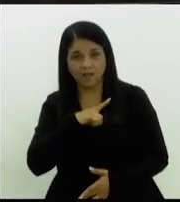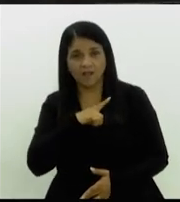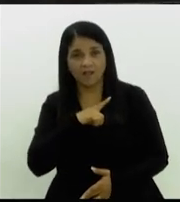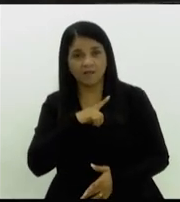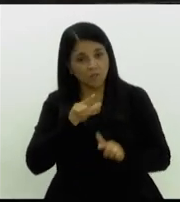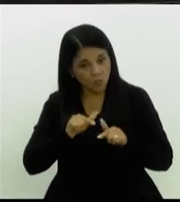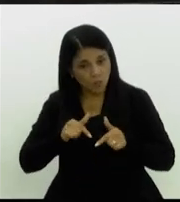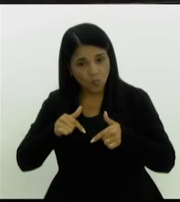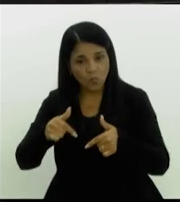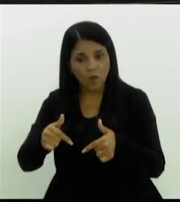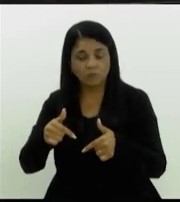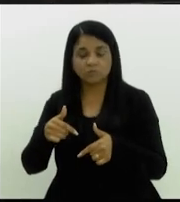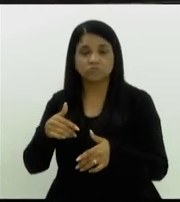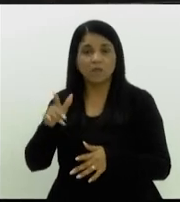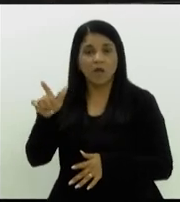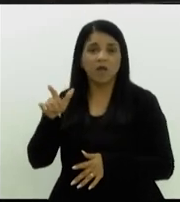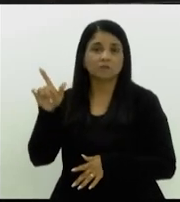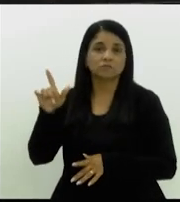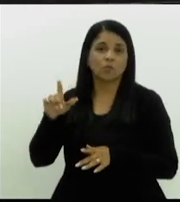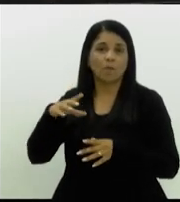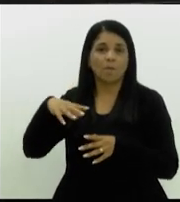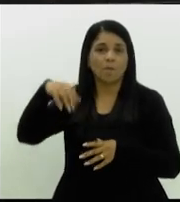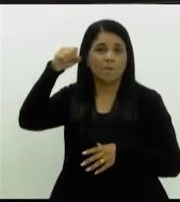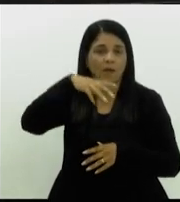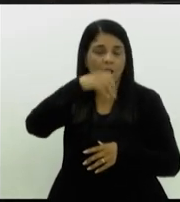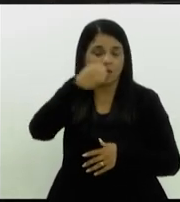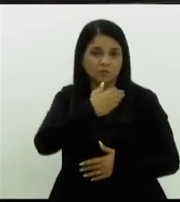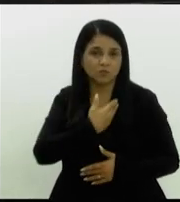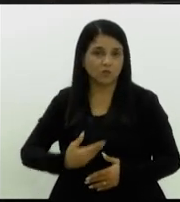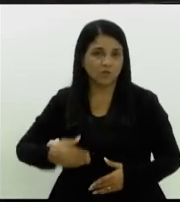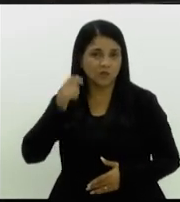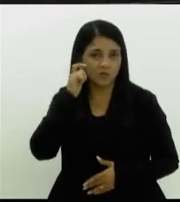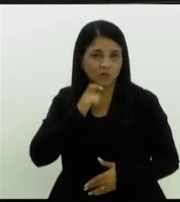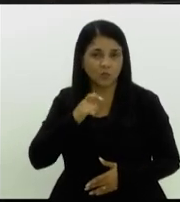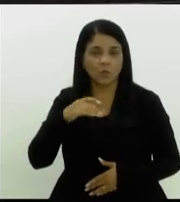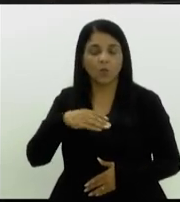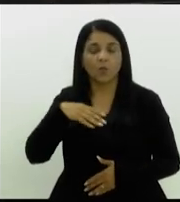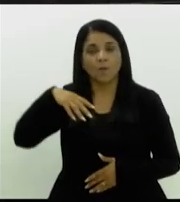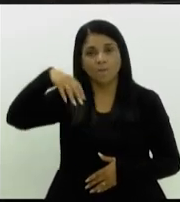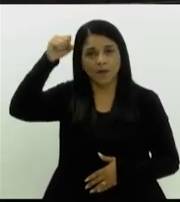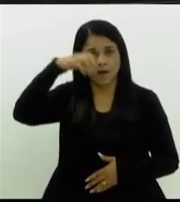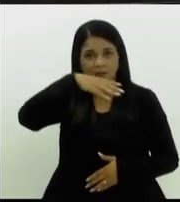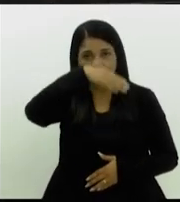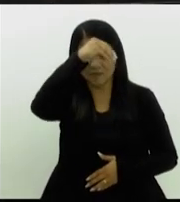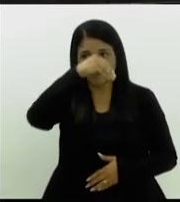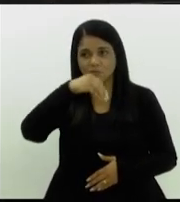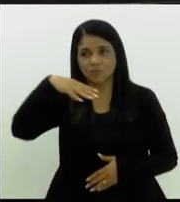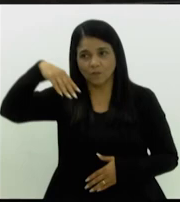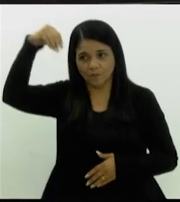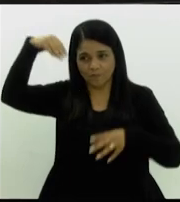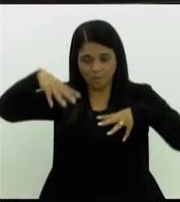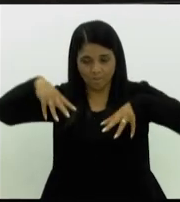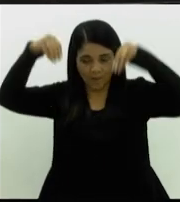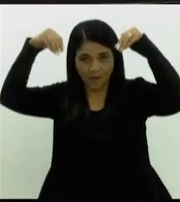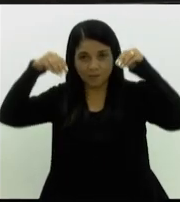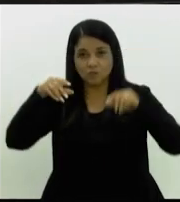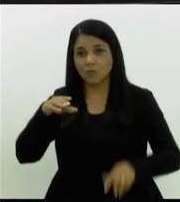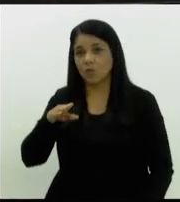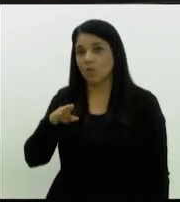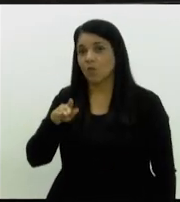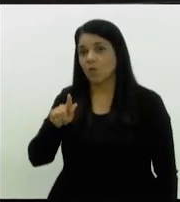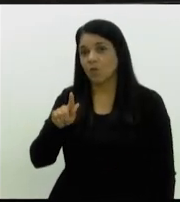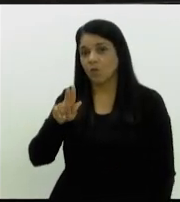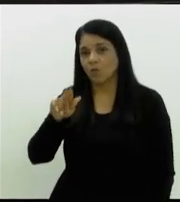ato na porta do governador, que façam ato lá no Palácio Guanabara, que façam ato na porta das secretarias